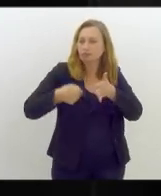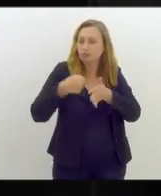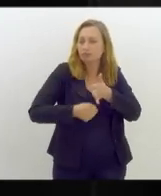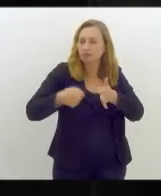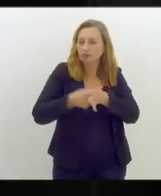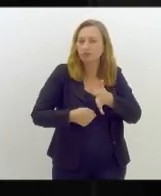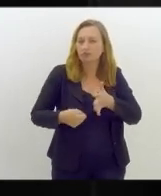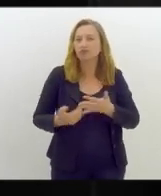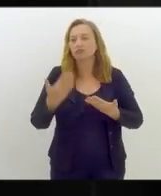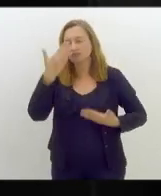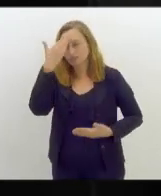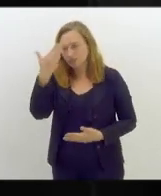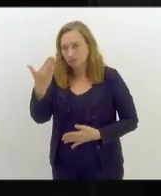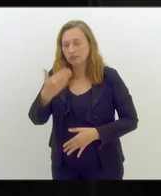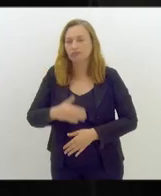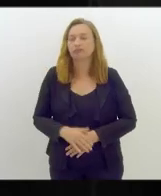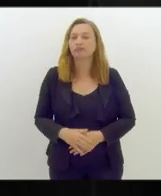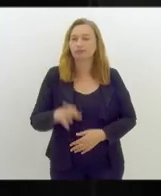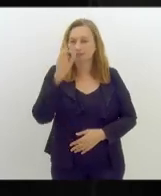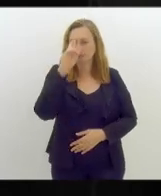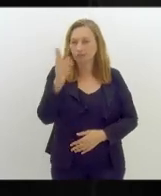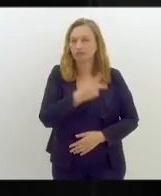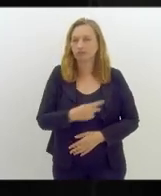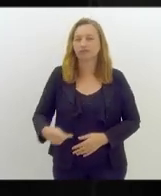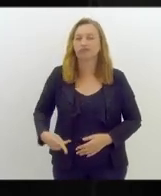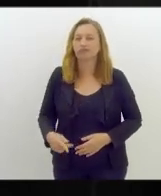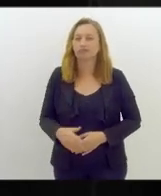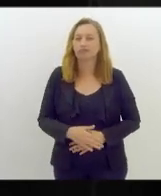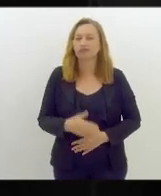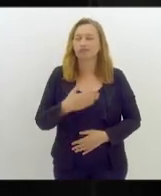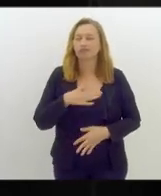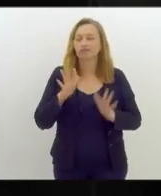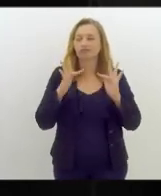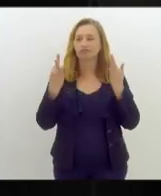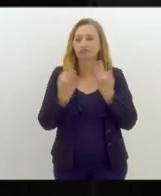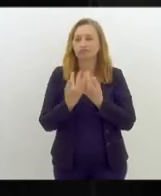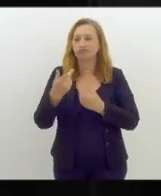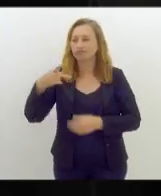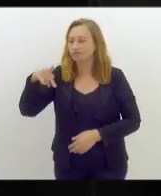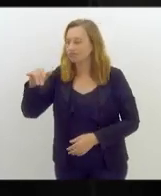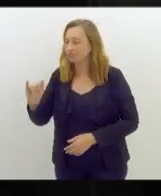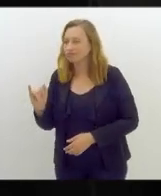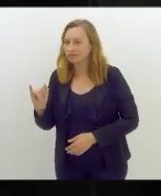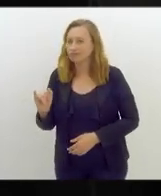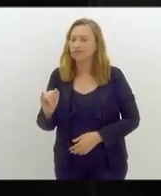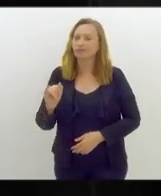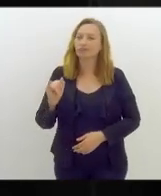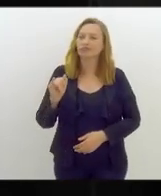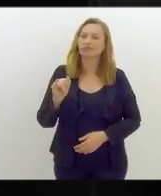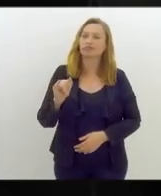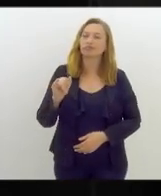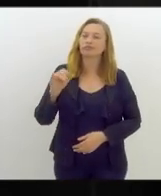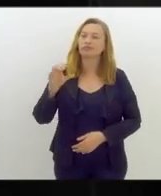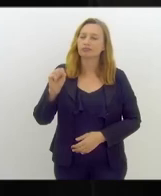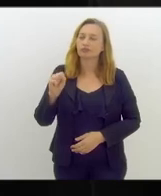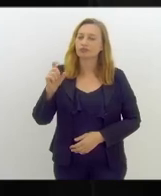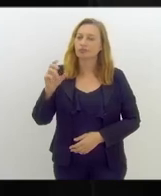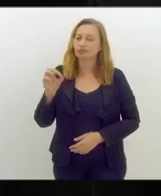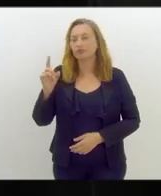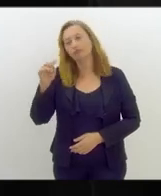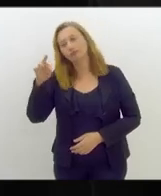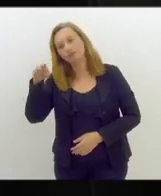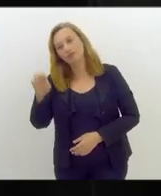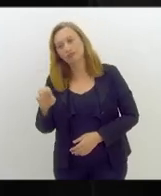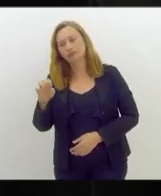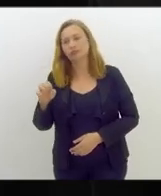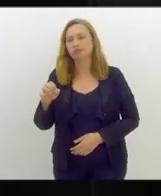quero agradecer, senhora presidente, a minha família, meu pai Vaí Machado, minha mãe Solange, meus irmãos Mariana